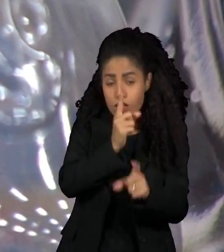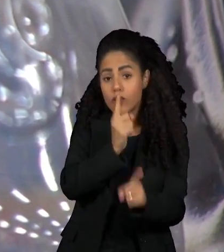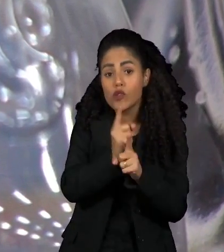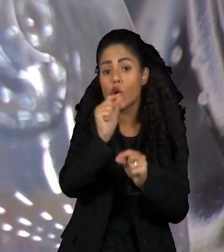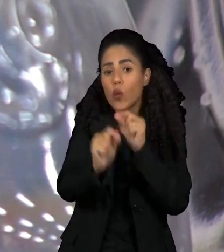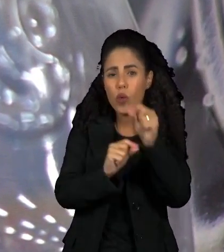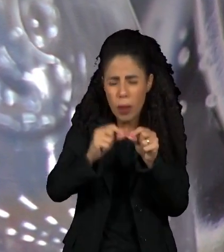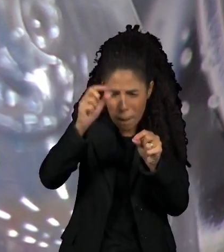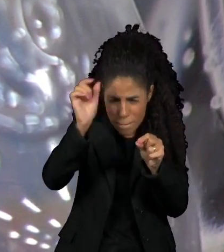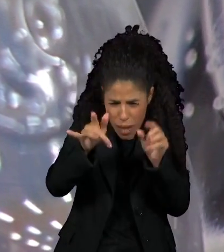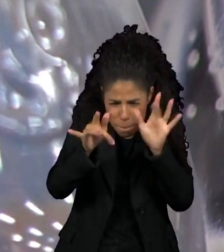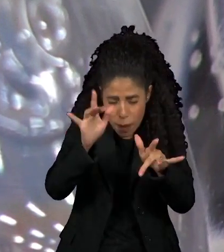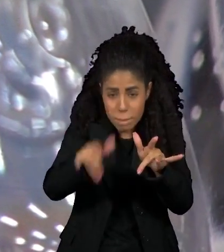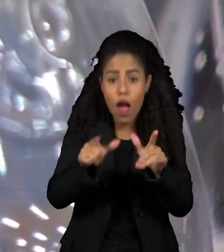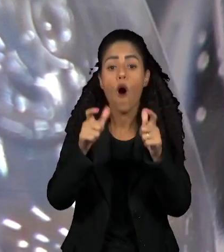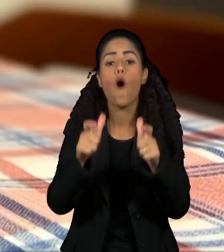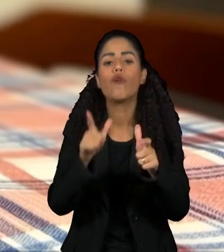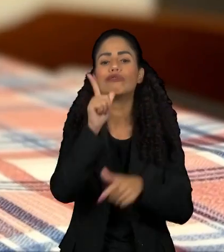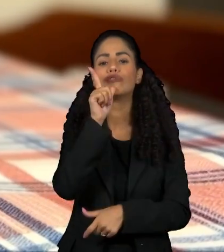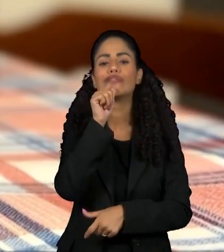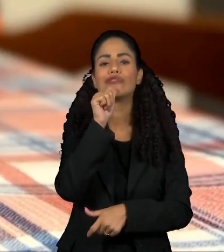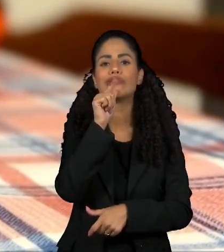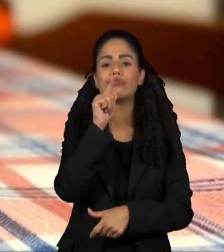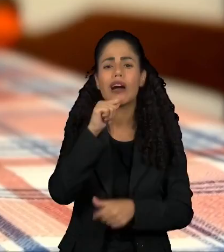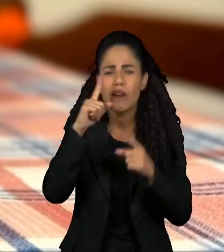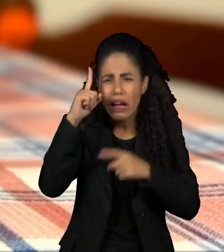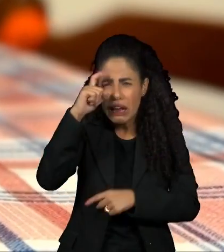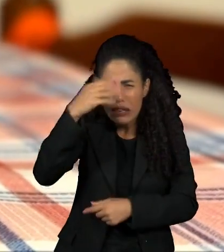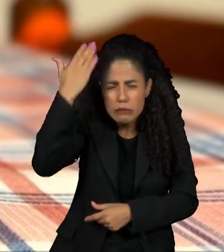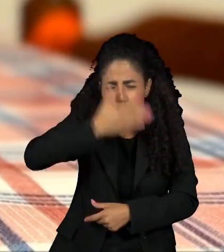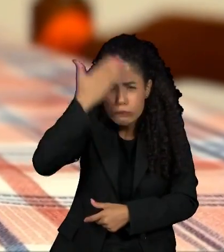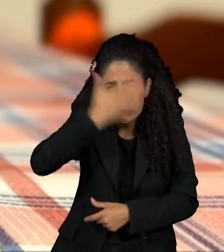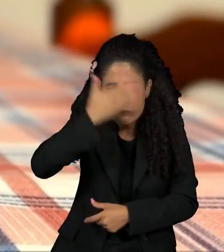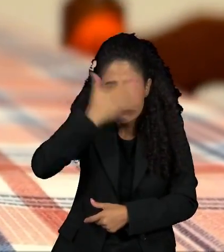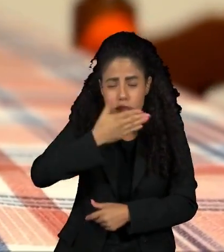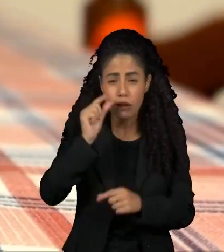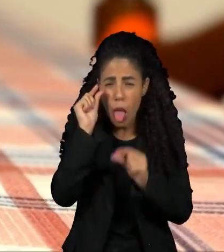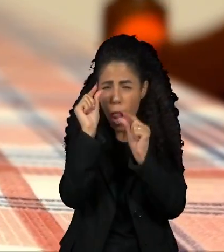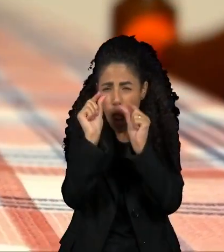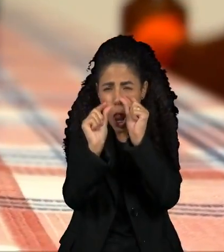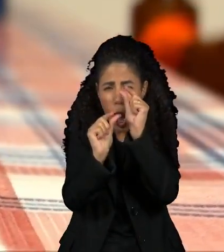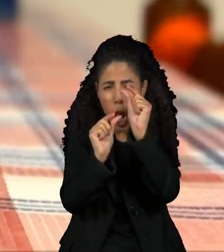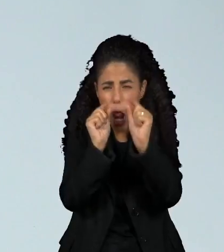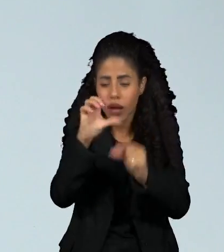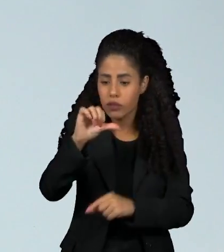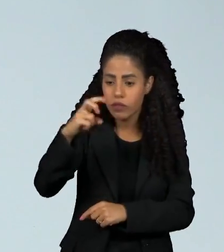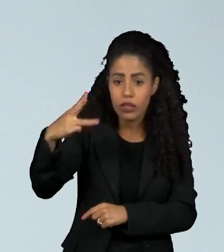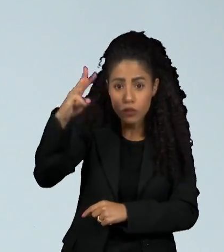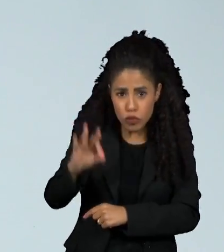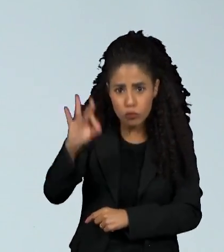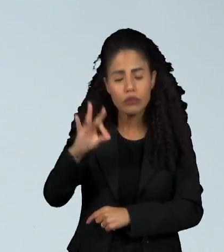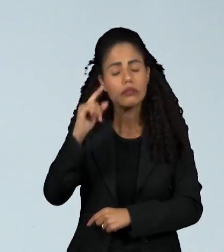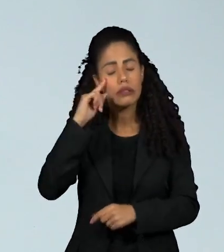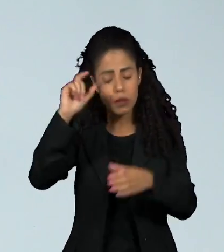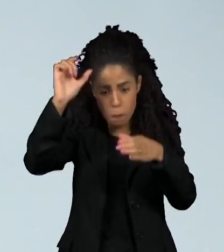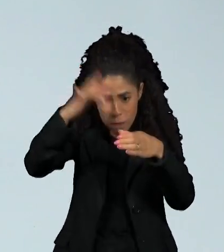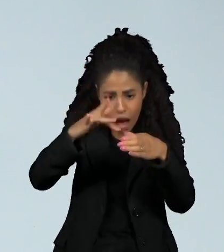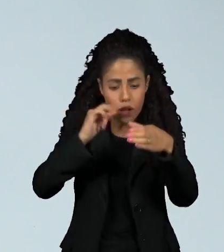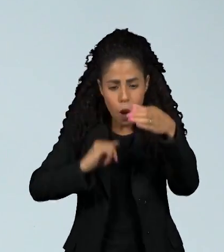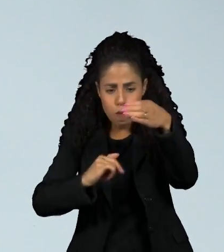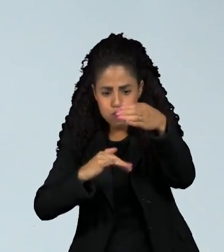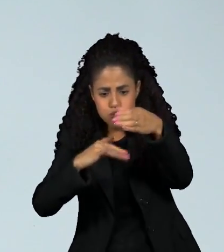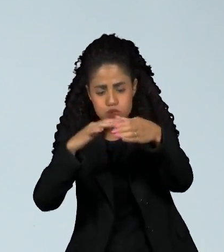identificaram partículas de microplástico invisíveis a olho nu em 93% das amostras. As quantidades variaram de